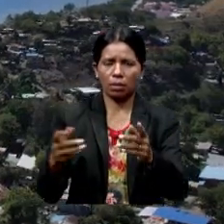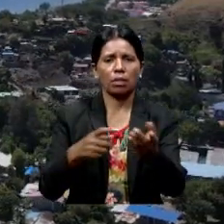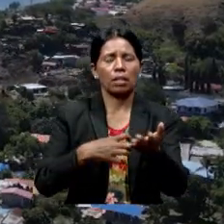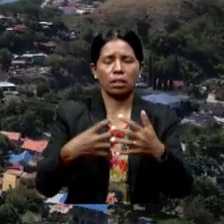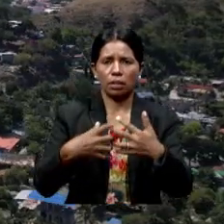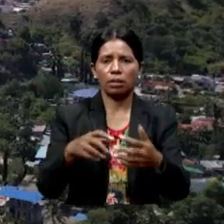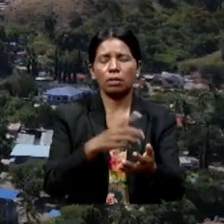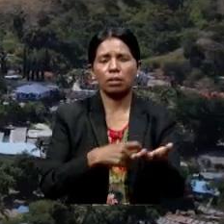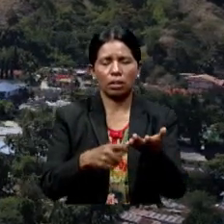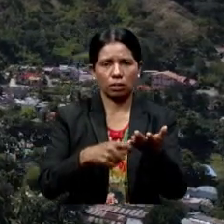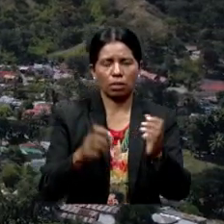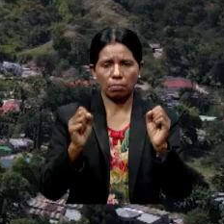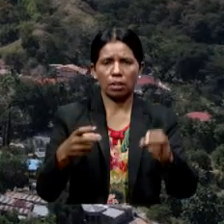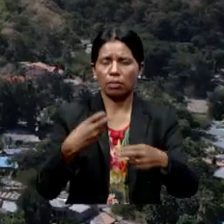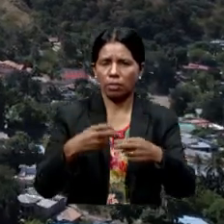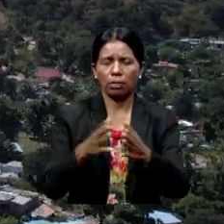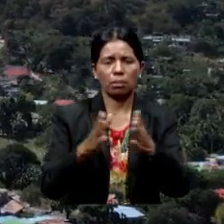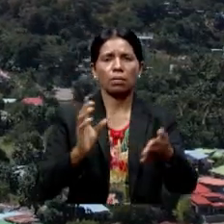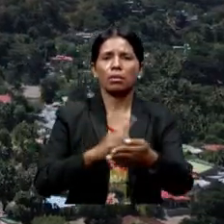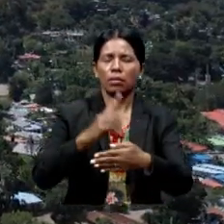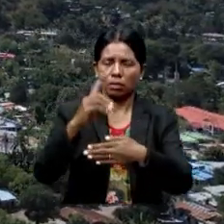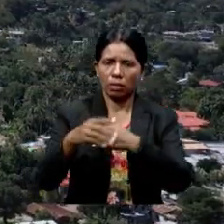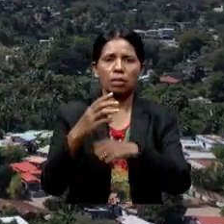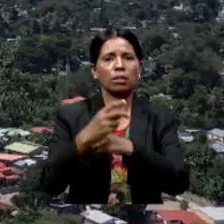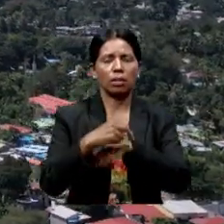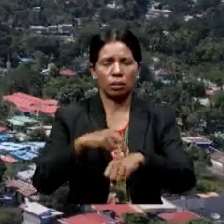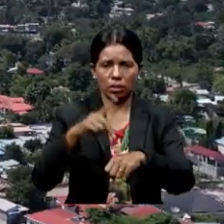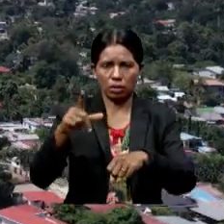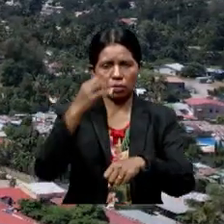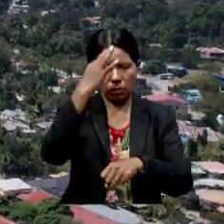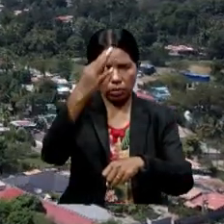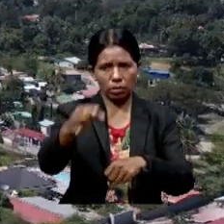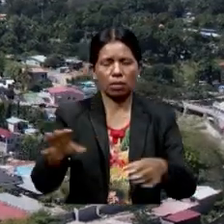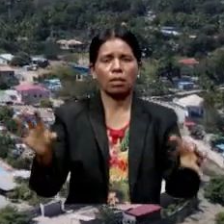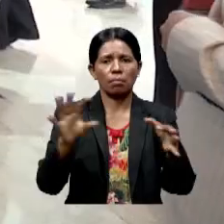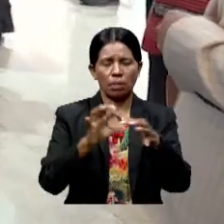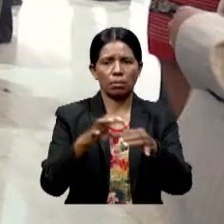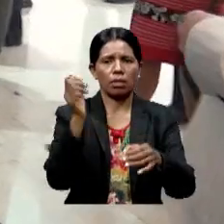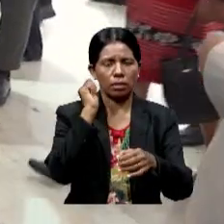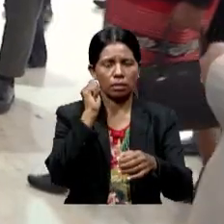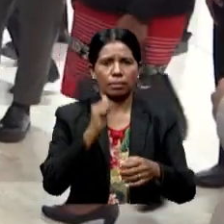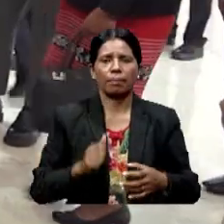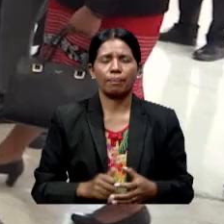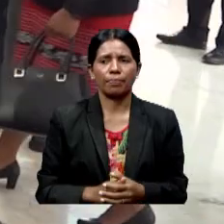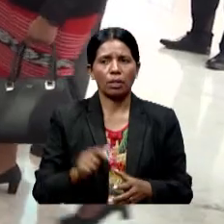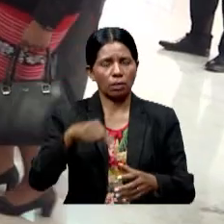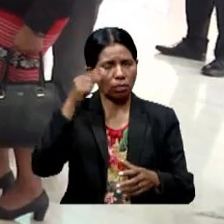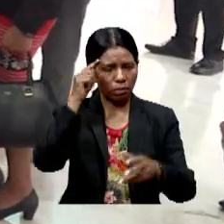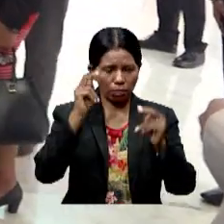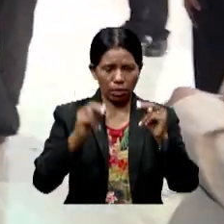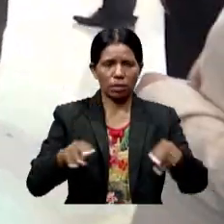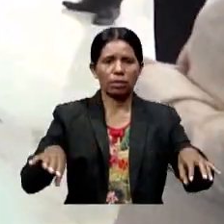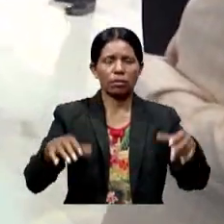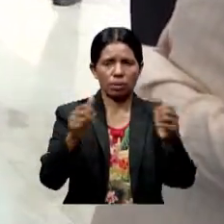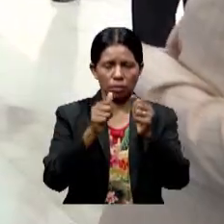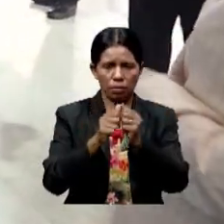sira, bele sai obstáculo bot para desenvolvimento nacional e a futuro sair membro ASEAN. No nego, governo precisa serviço